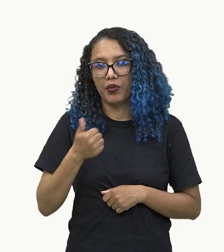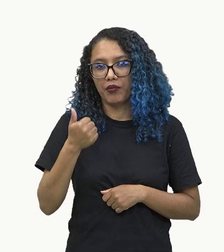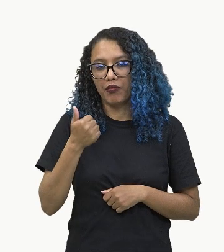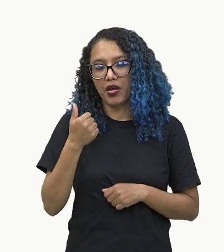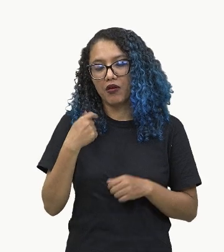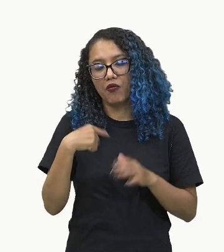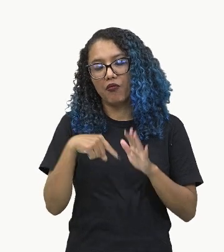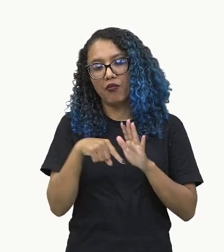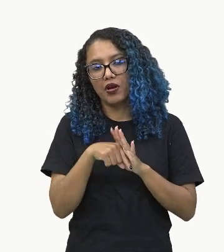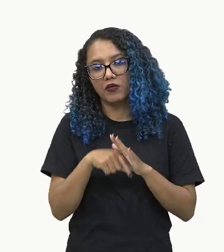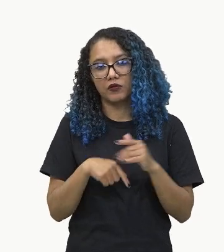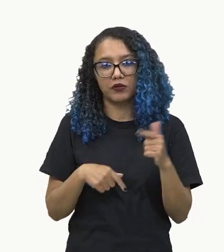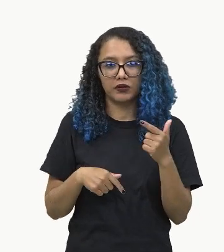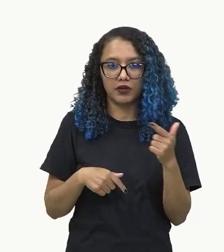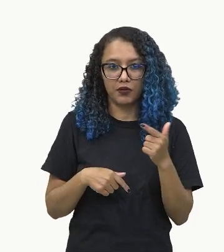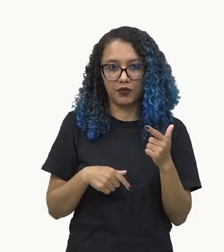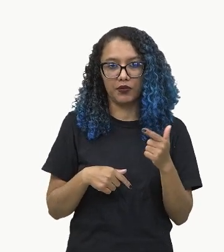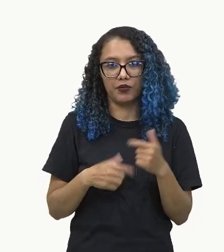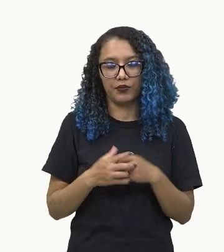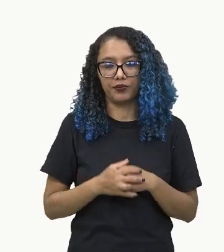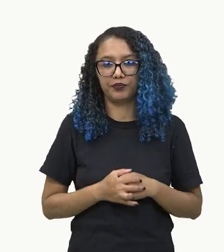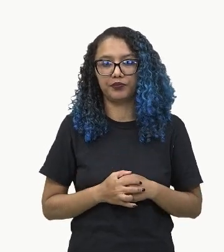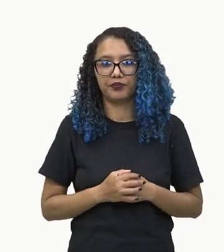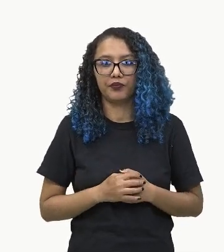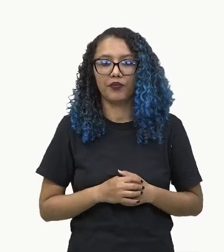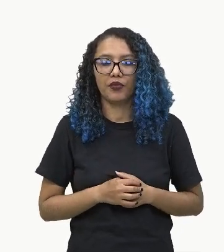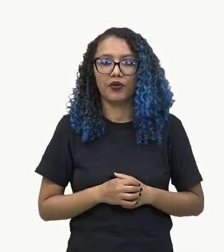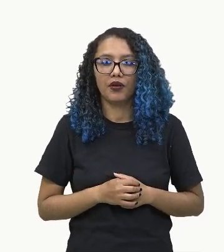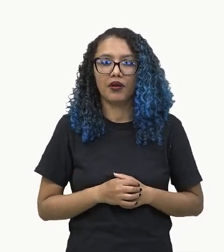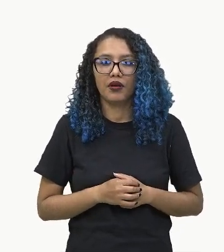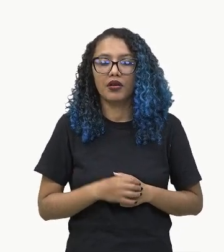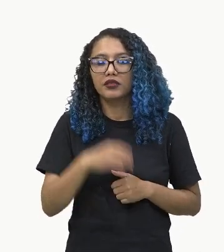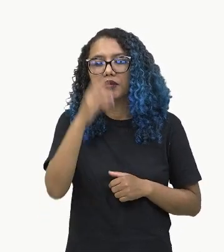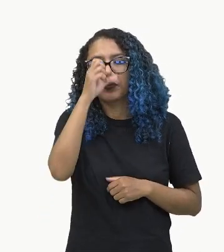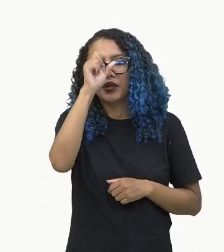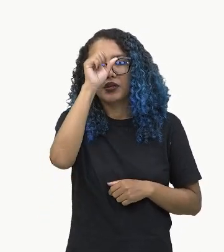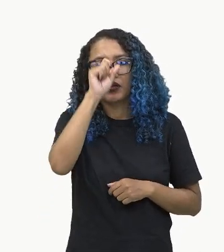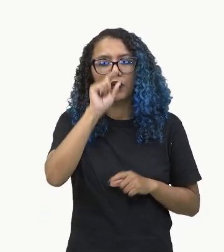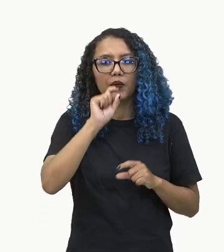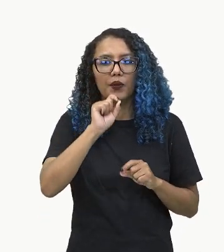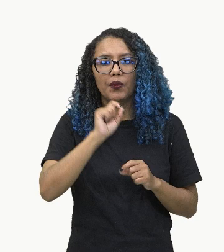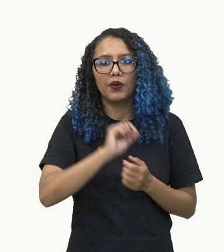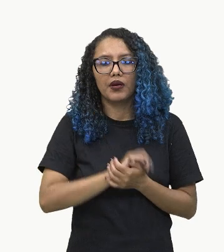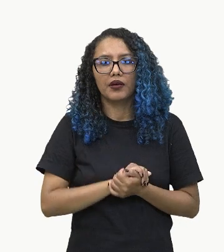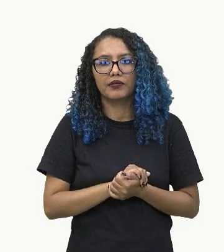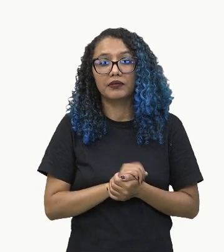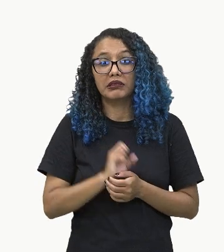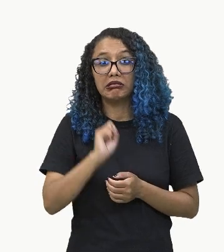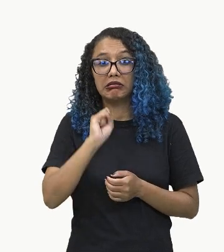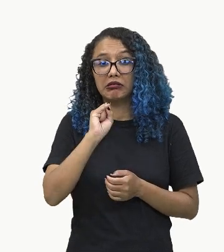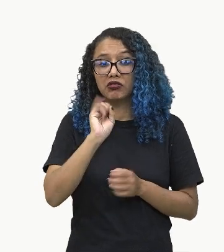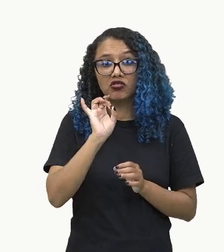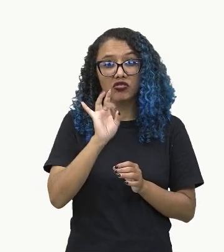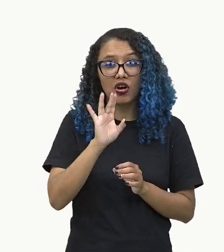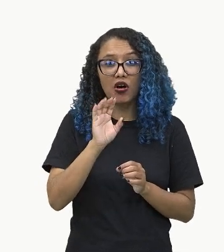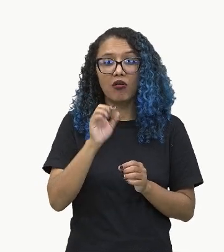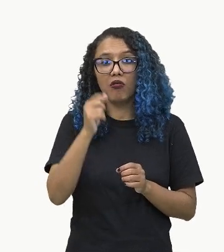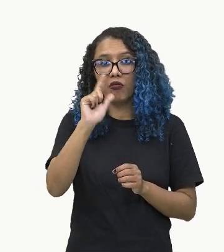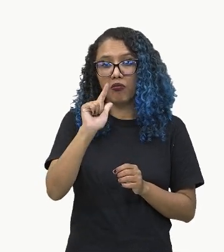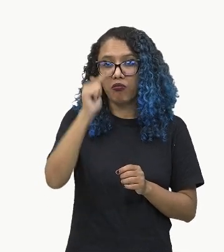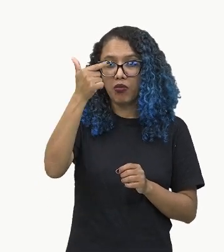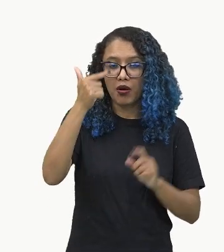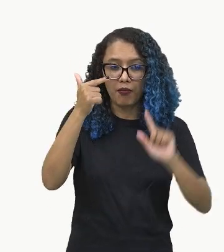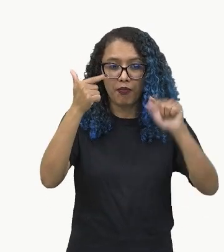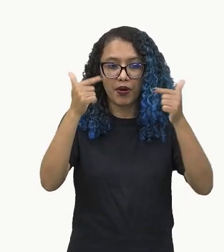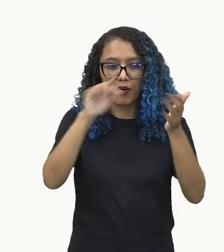quadrado. Tá? E o que a gente aprendeu? Que basta eu tirar o quadrado, eu sumo com o